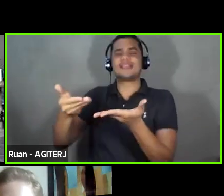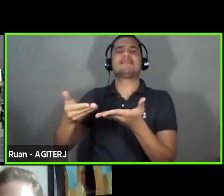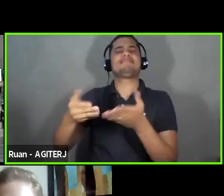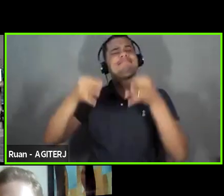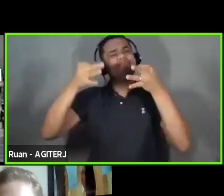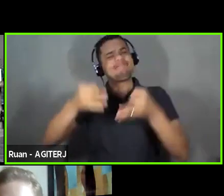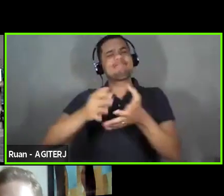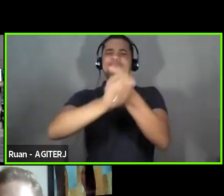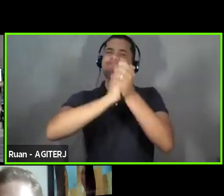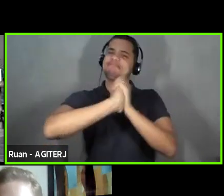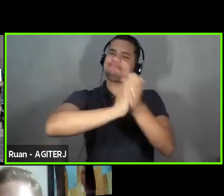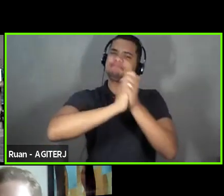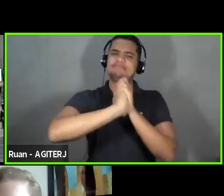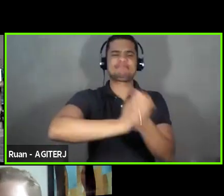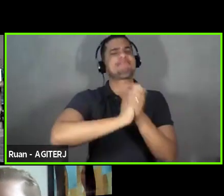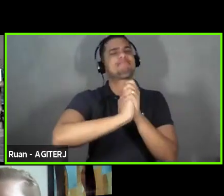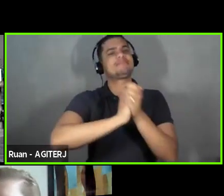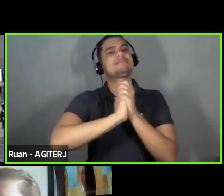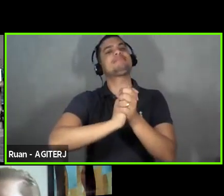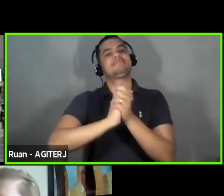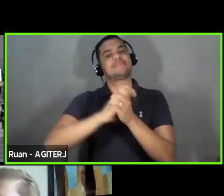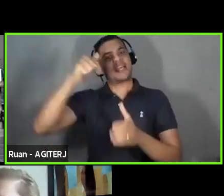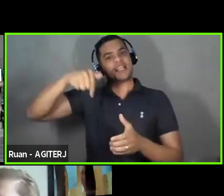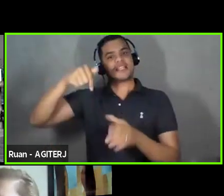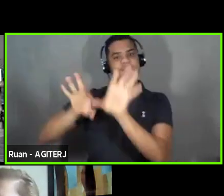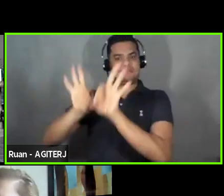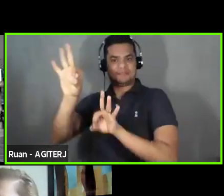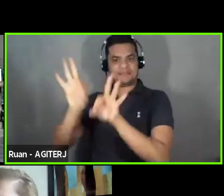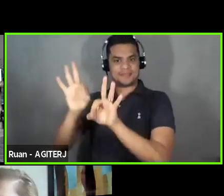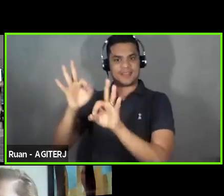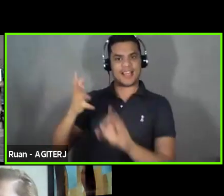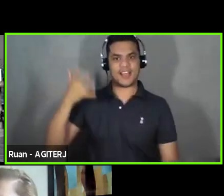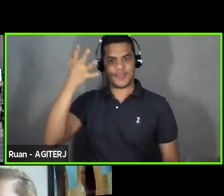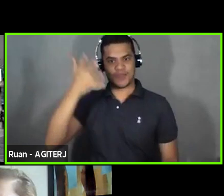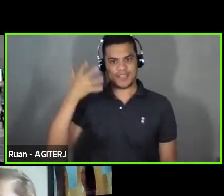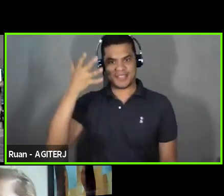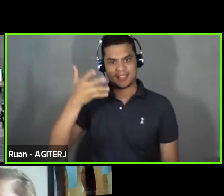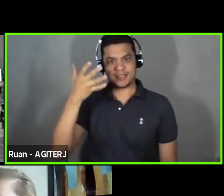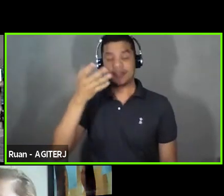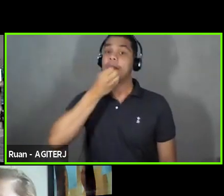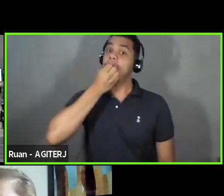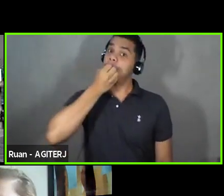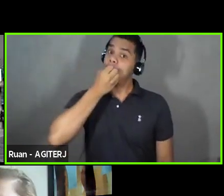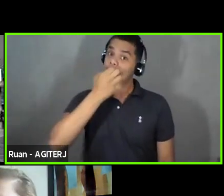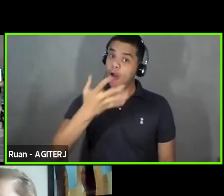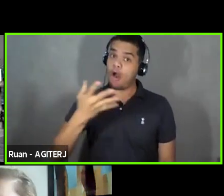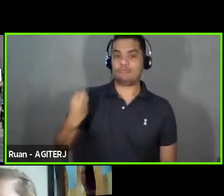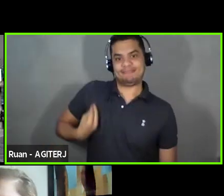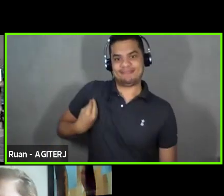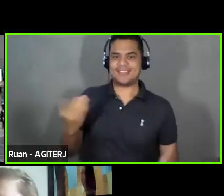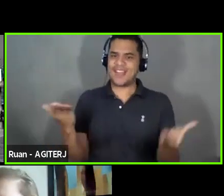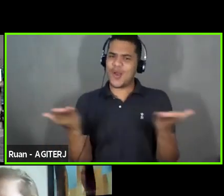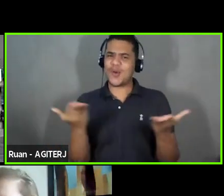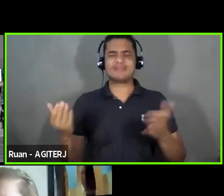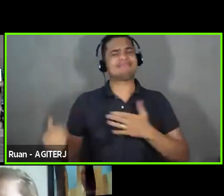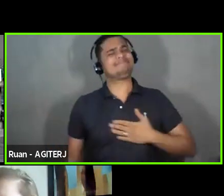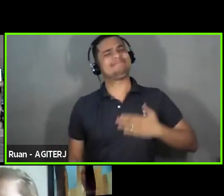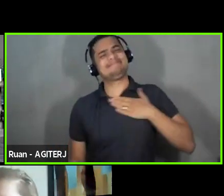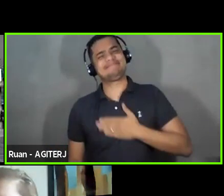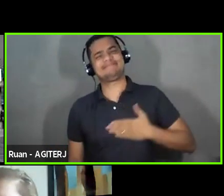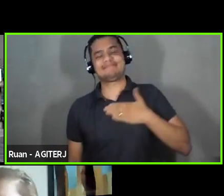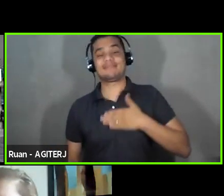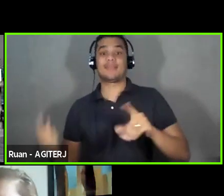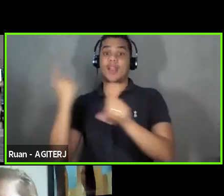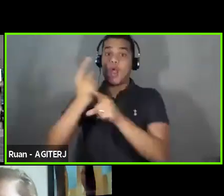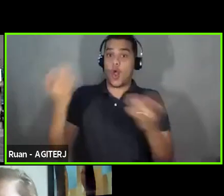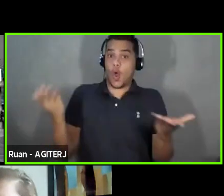sinceros parabéns pela iniciativa. E é muito bom estar aqui hoje, é uma alegria muito grande nesse encontro que celebra